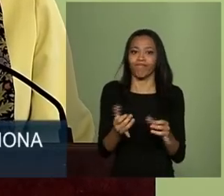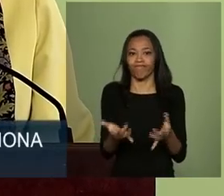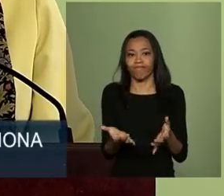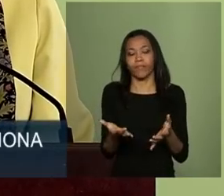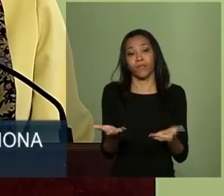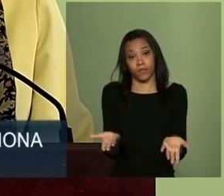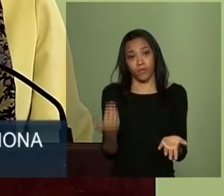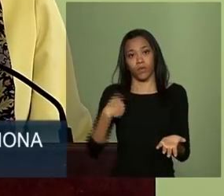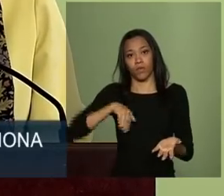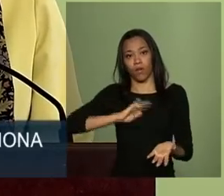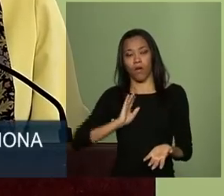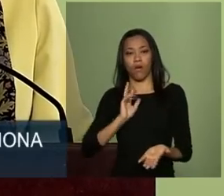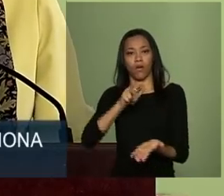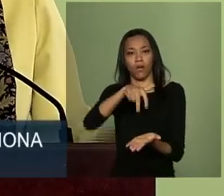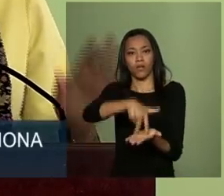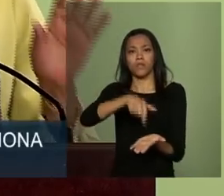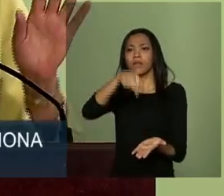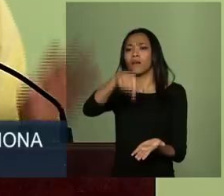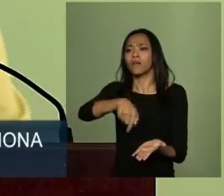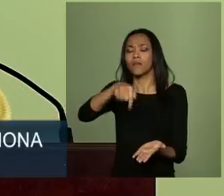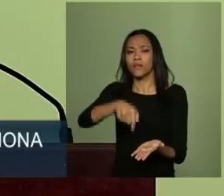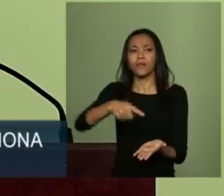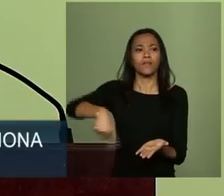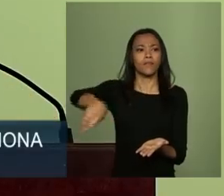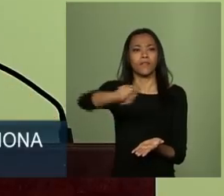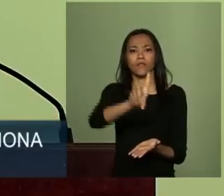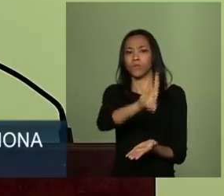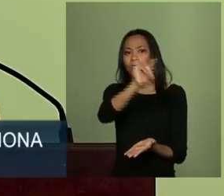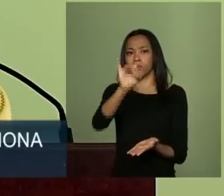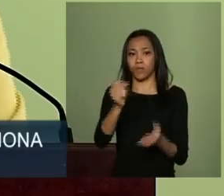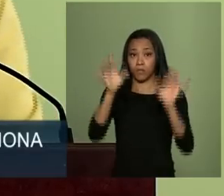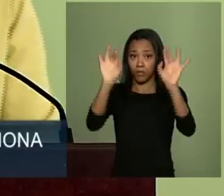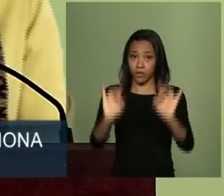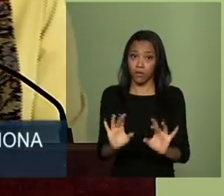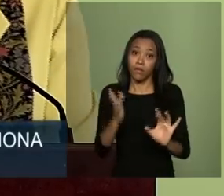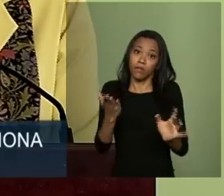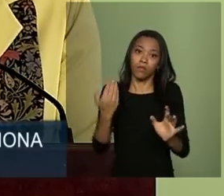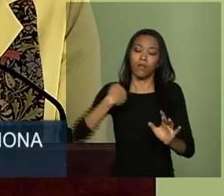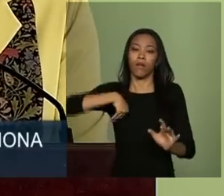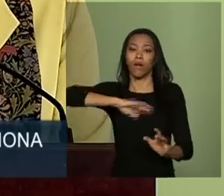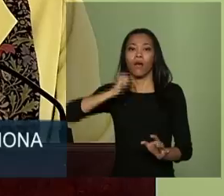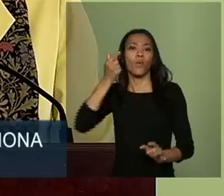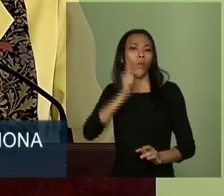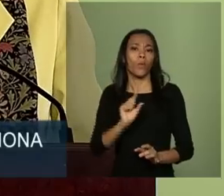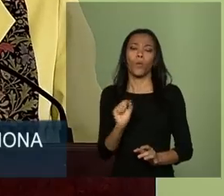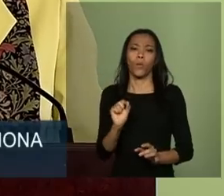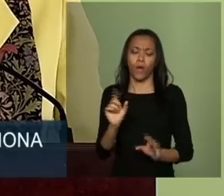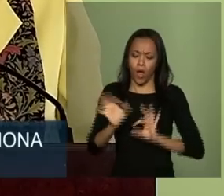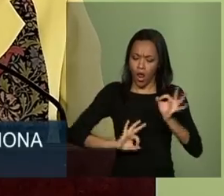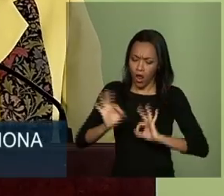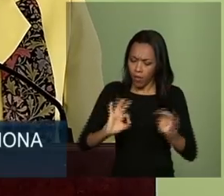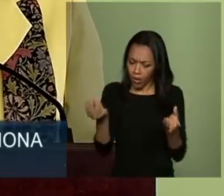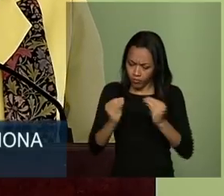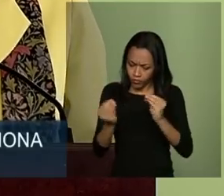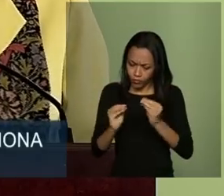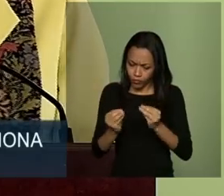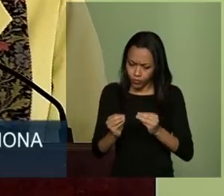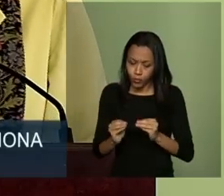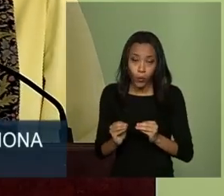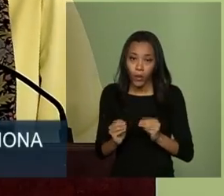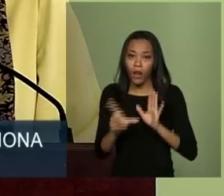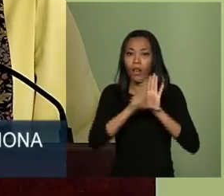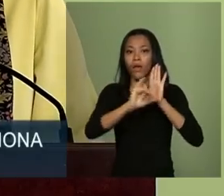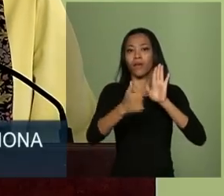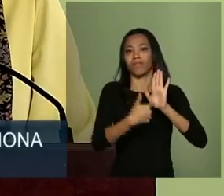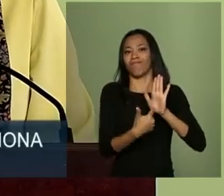estamos num momento especial. Nós conseguimos elaborar uma legislação que